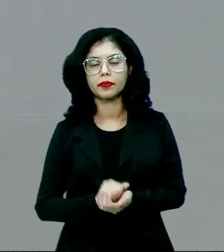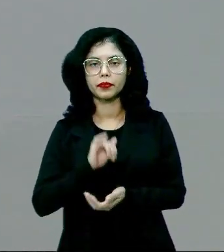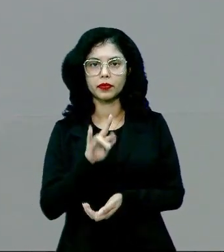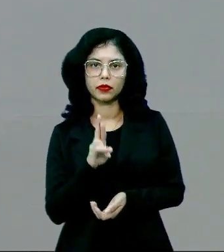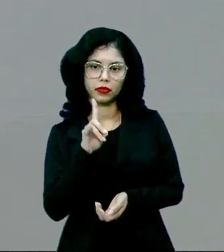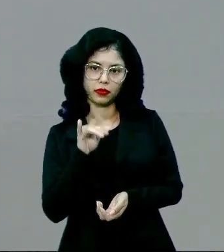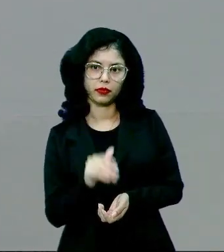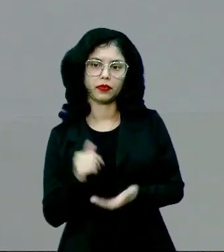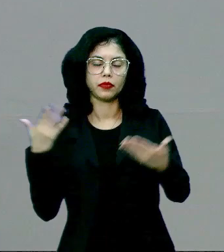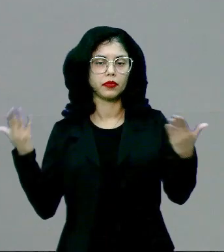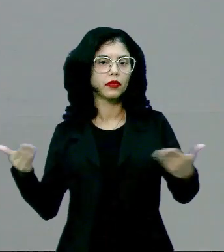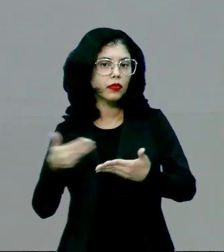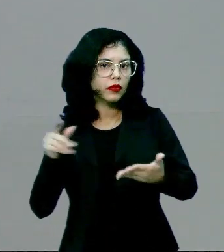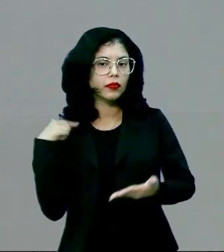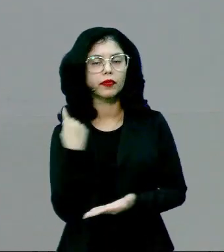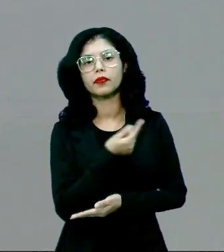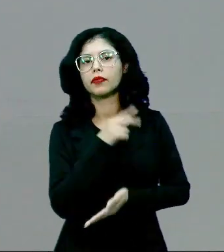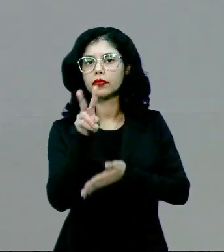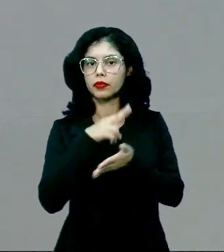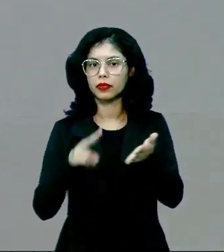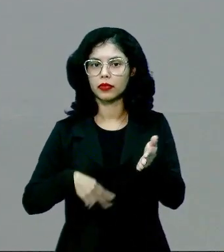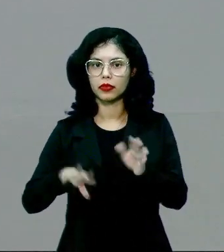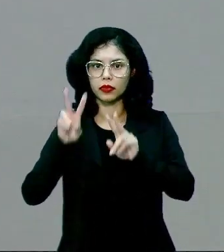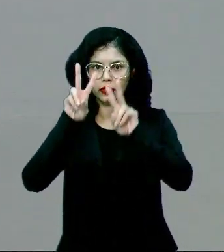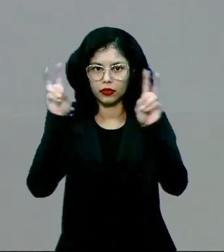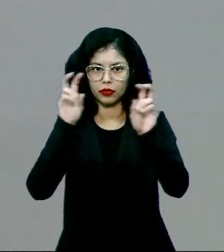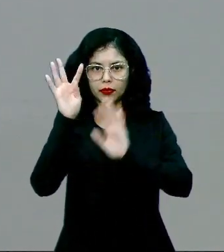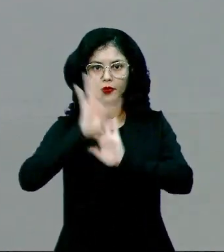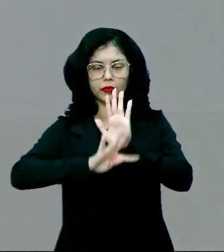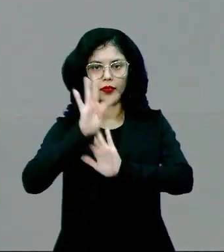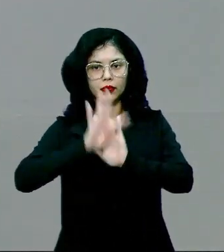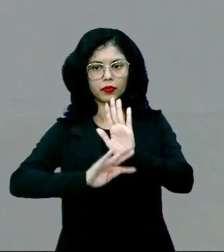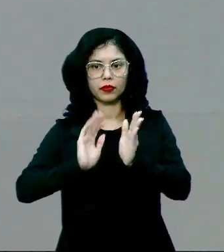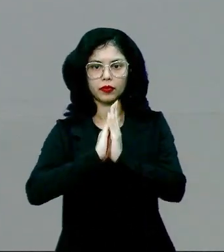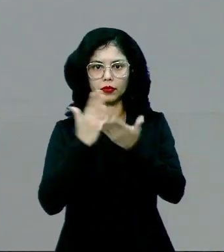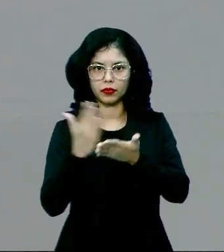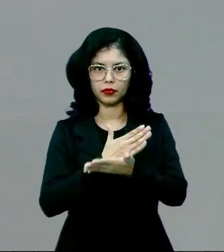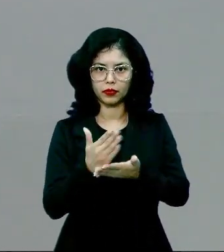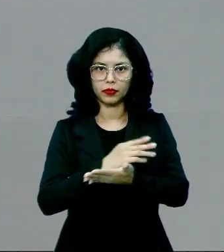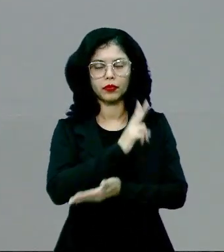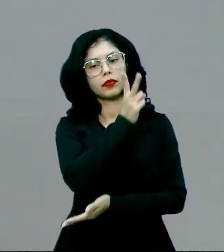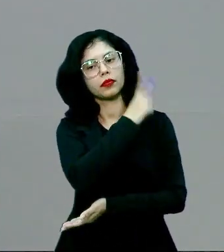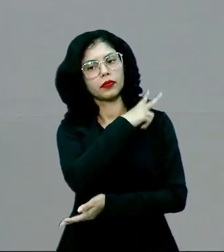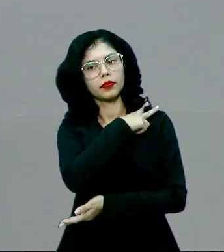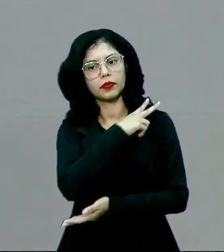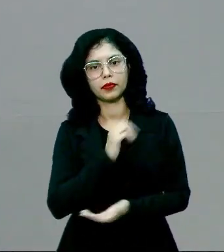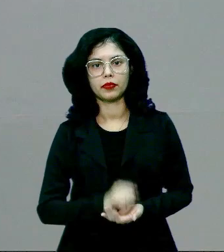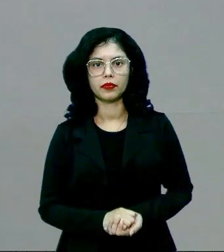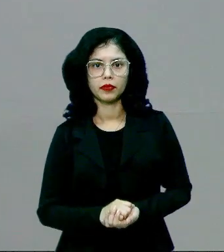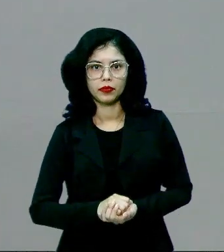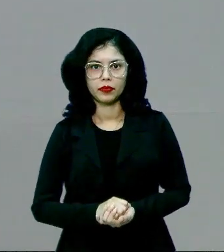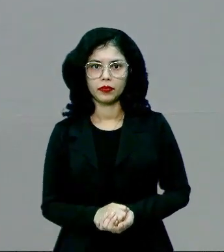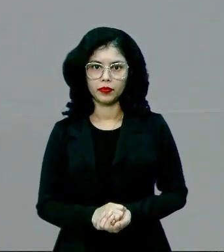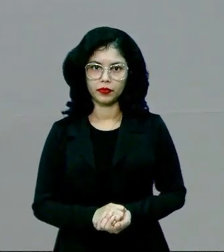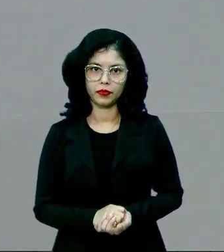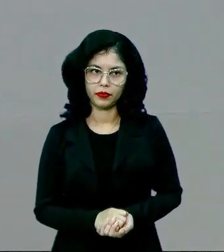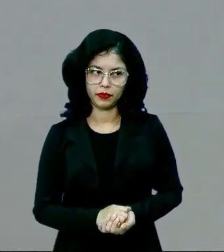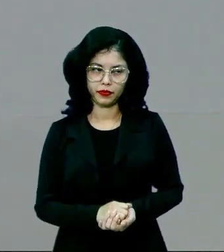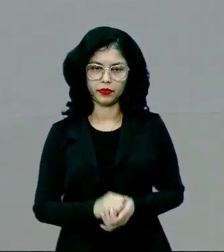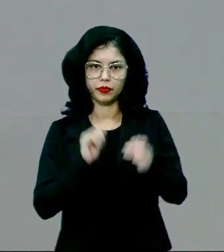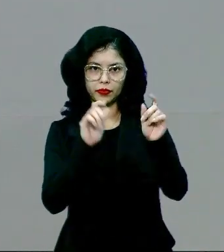bibliografia Então galera hoje nós vamos trabalhar aí com um livro resolver nem dois tá pega já o seu e